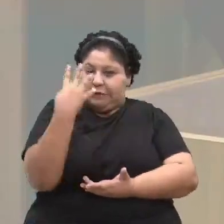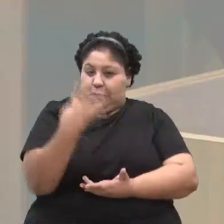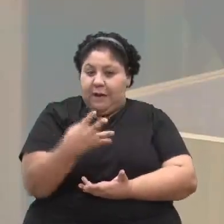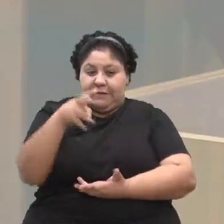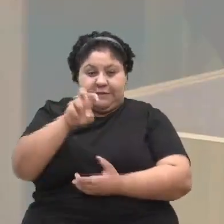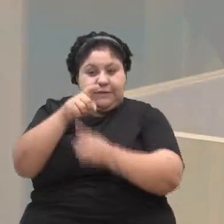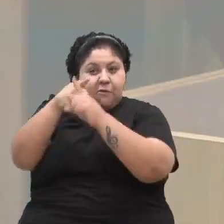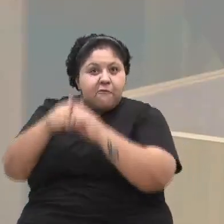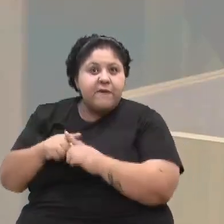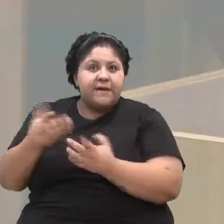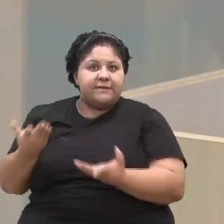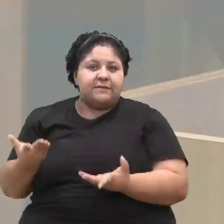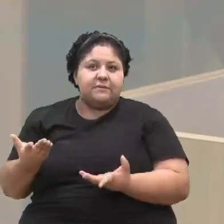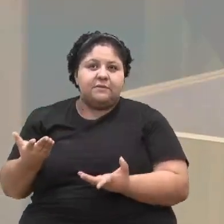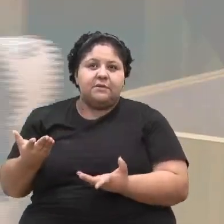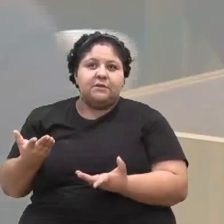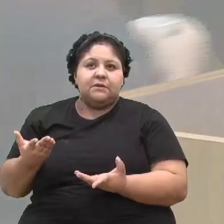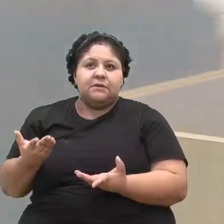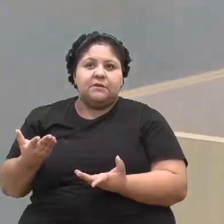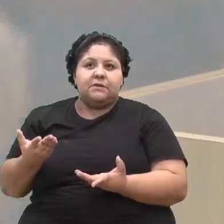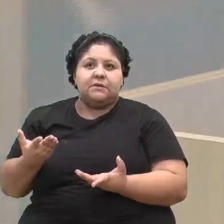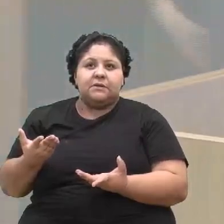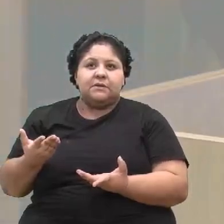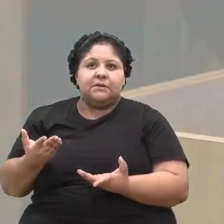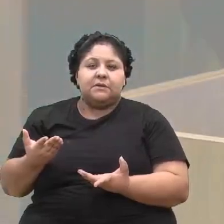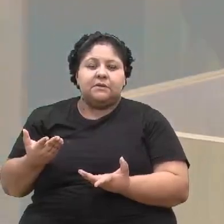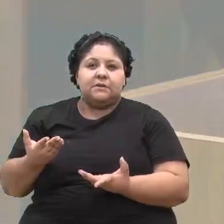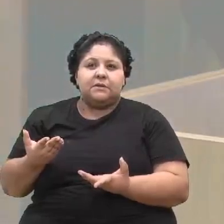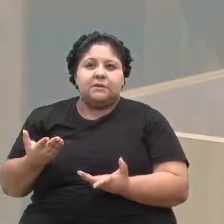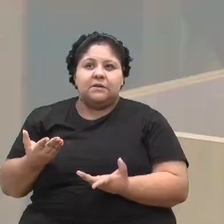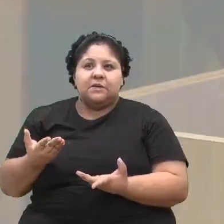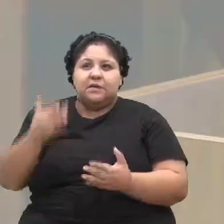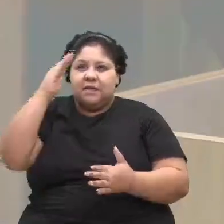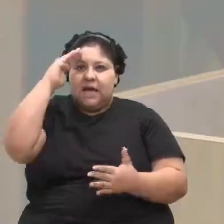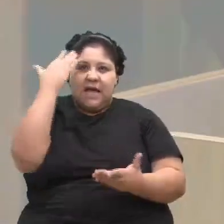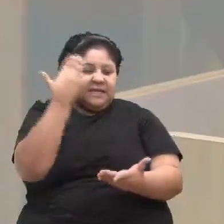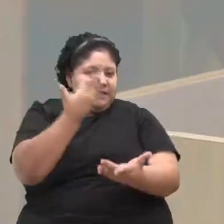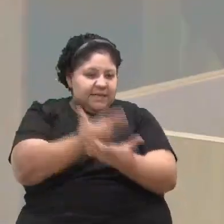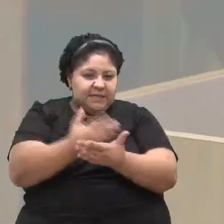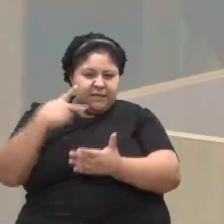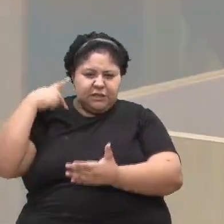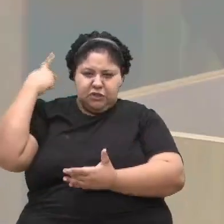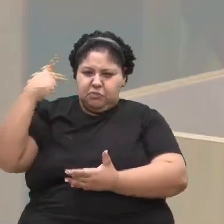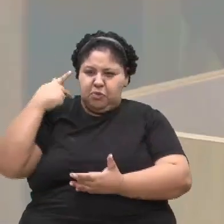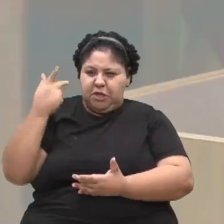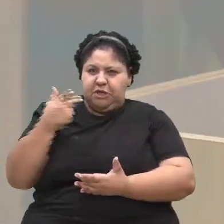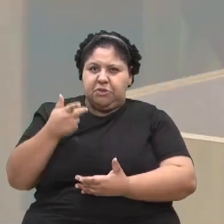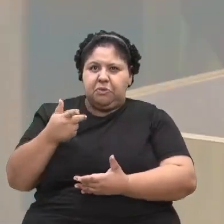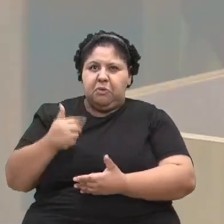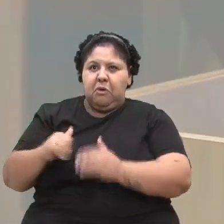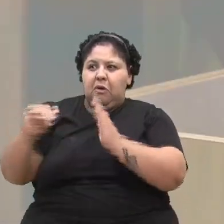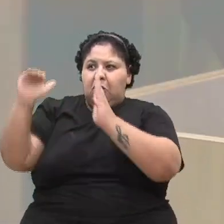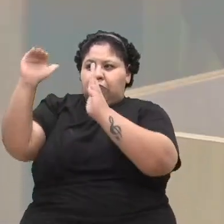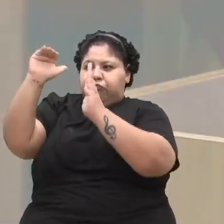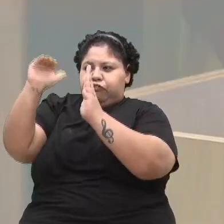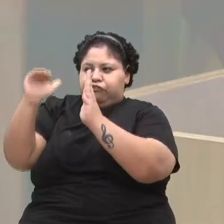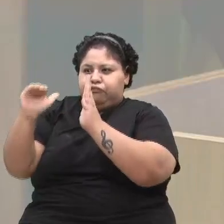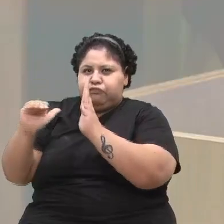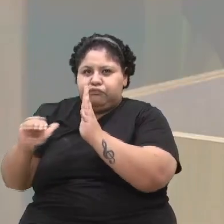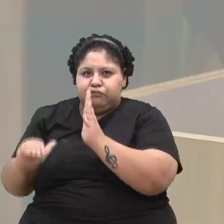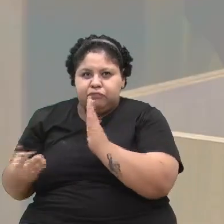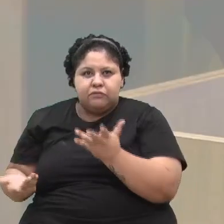5 vezes. A credibilidade da classe política cada vez mais por terra. Você não quer